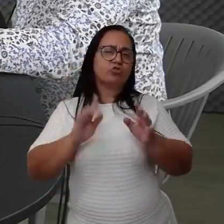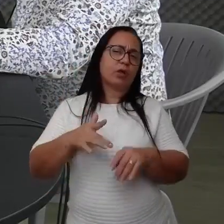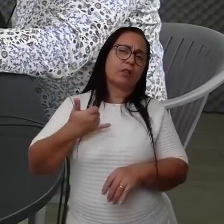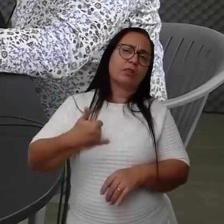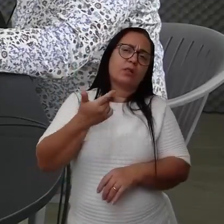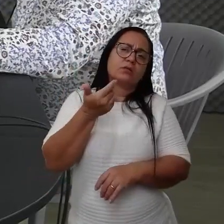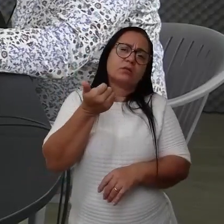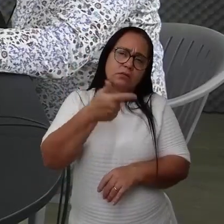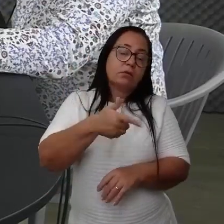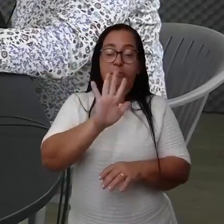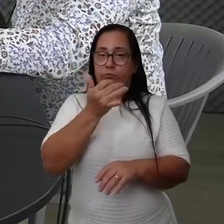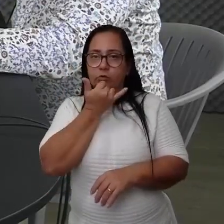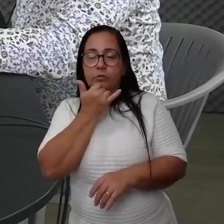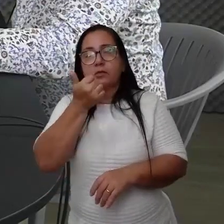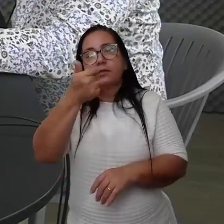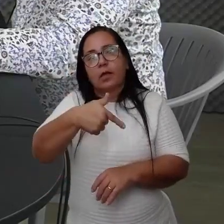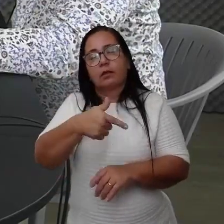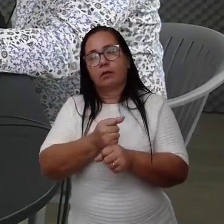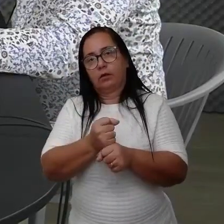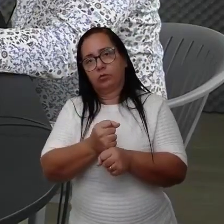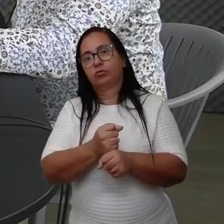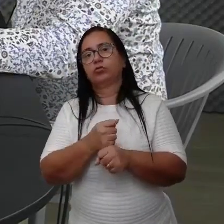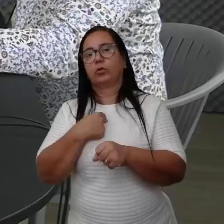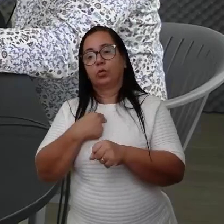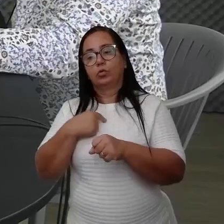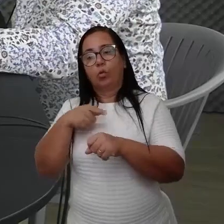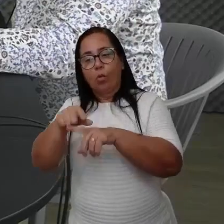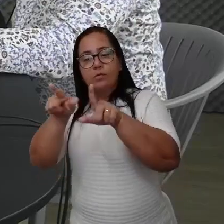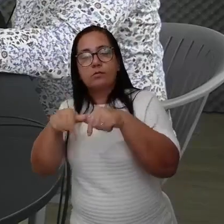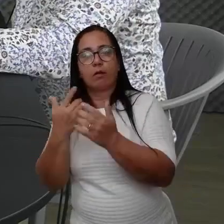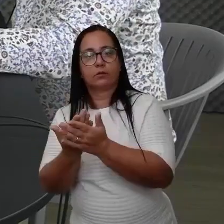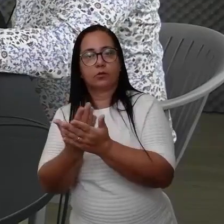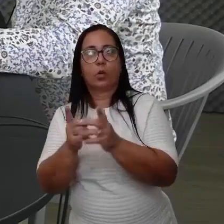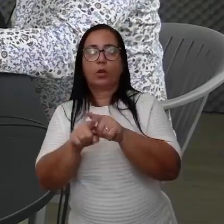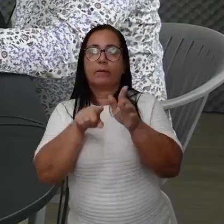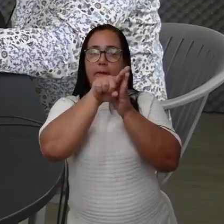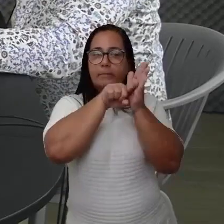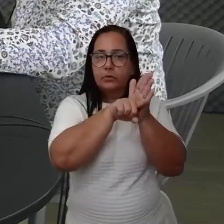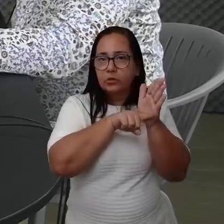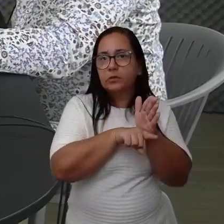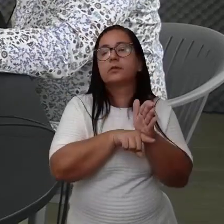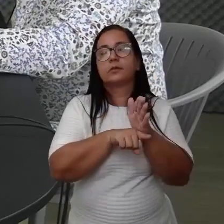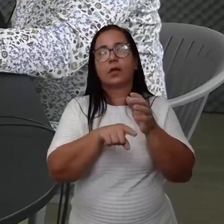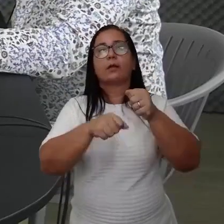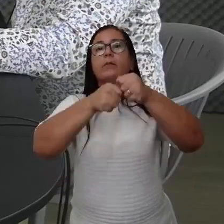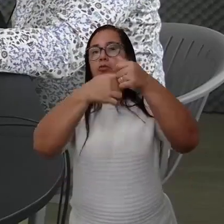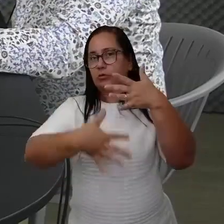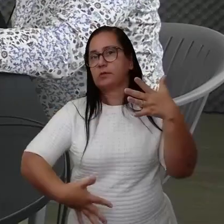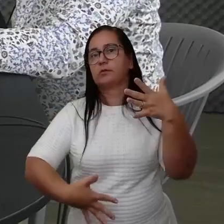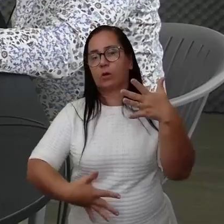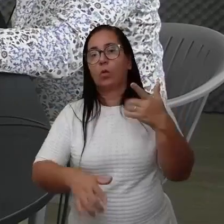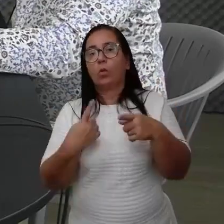anos que eu estou na sala de aula, mas também na pesquisa, na extensão, porque no ensino superior você está